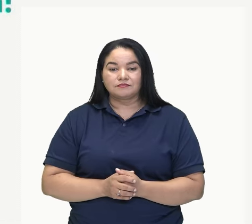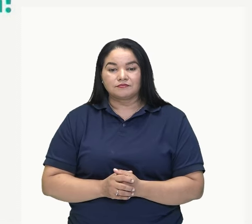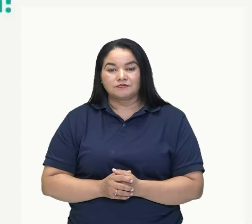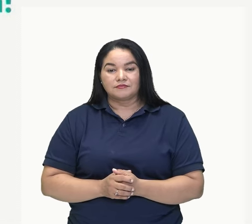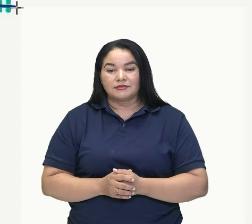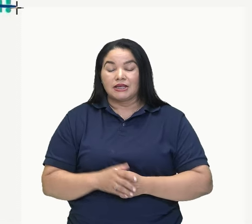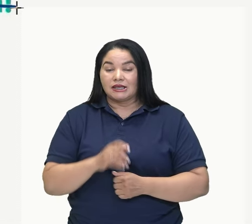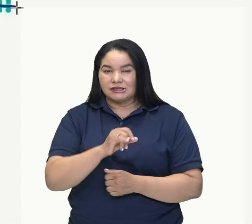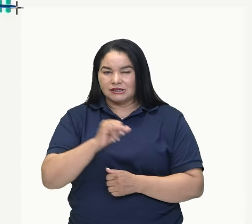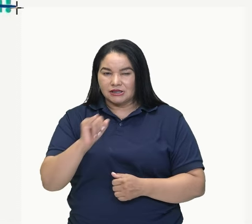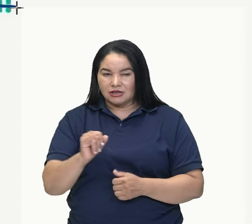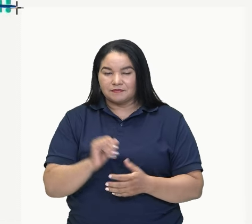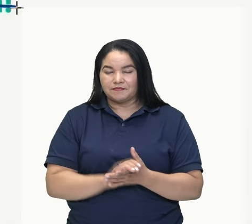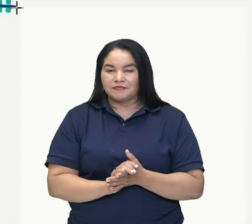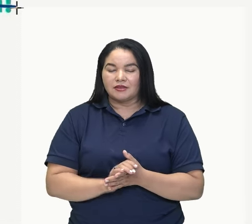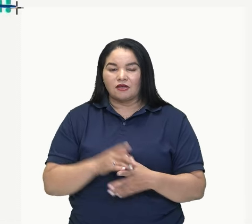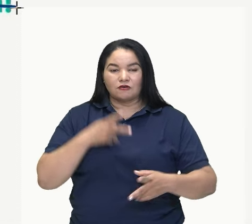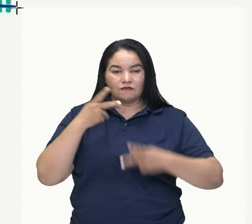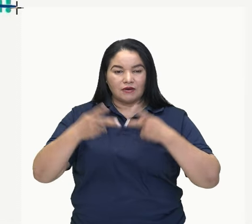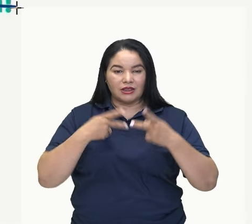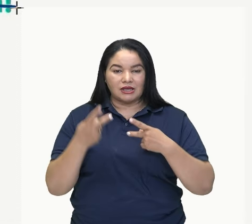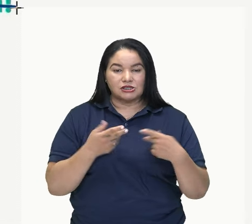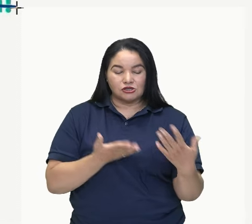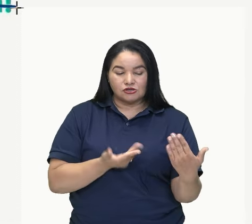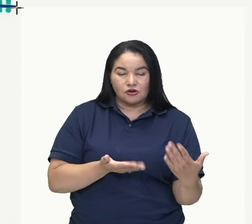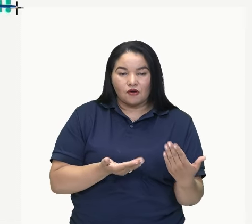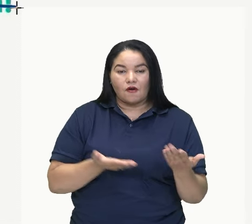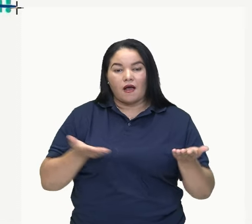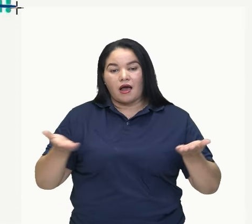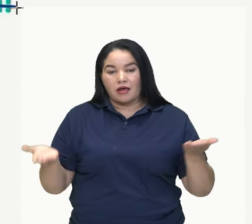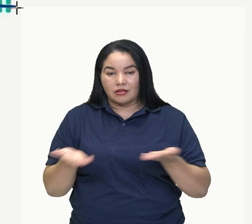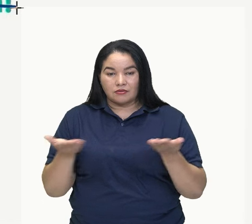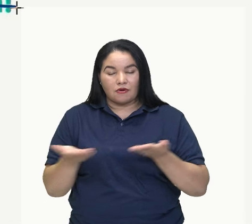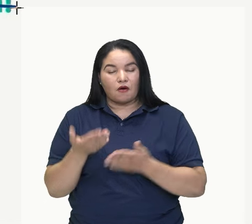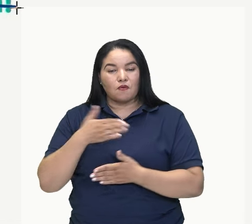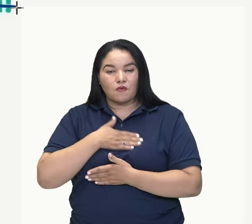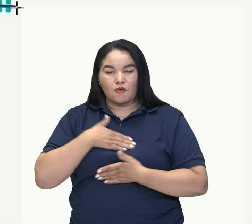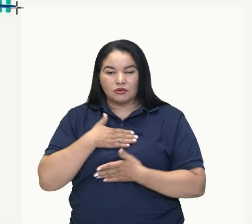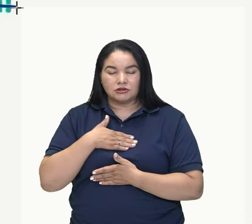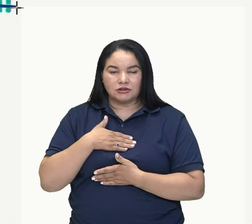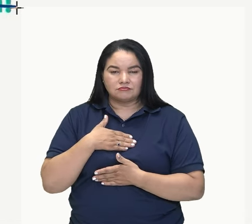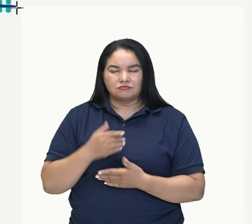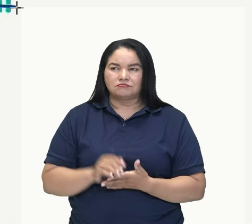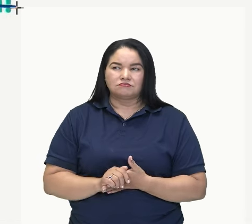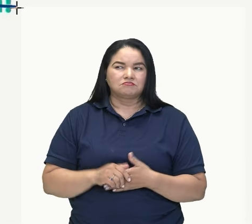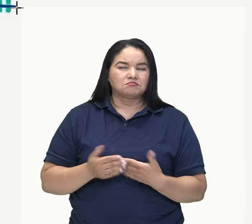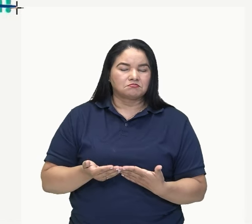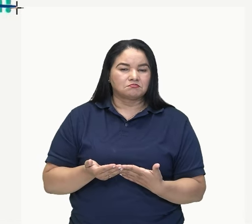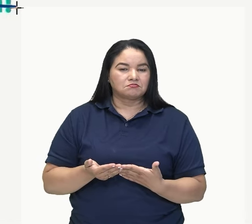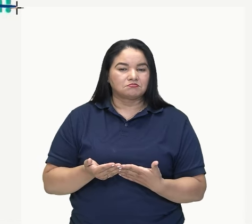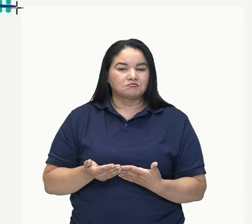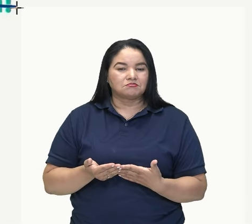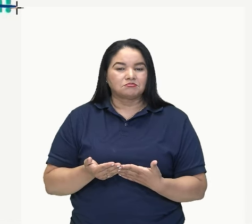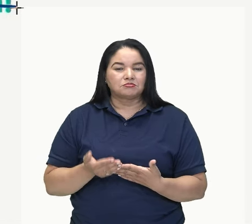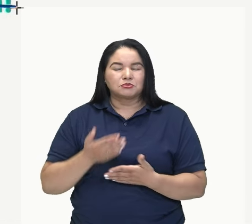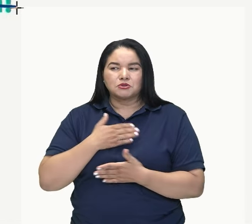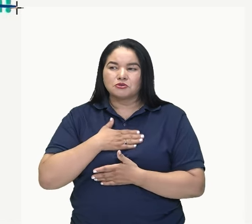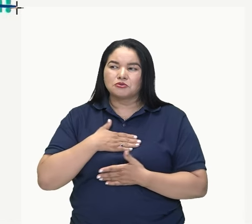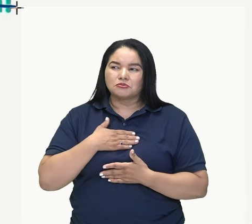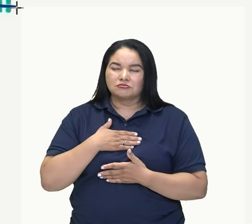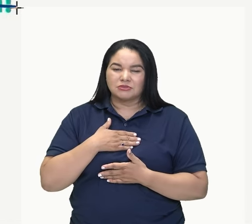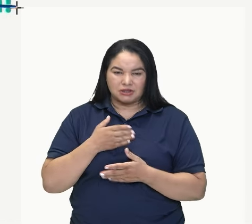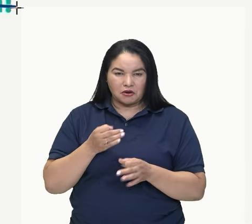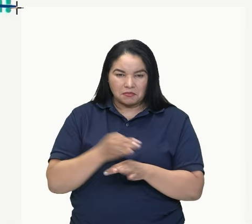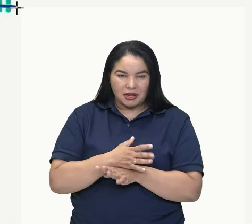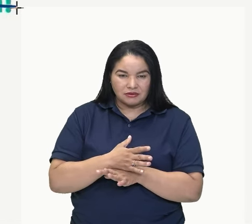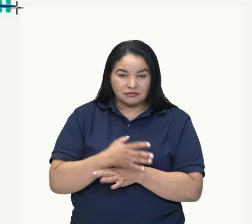apenas o seguinte, a juventude atual gosta. Isto aqui está completo?